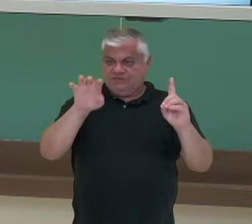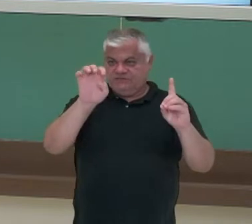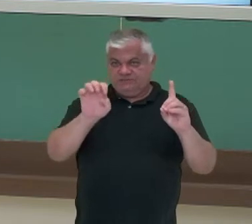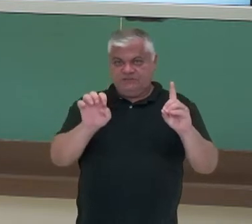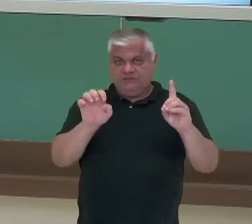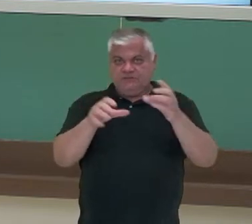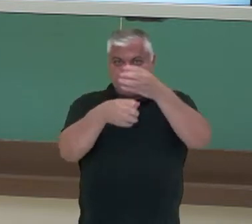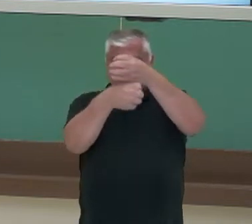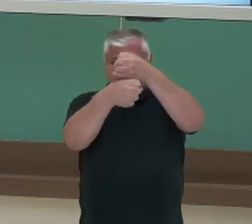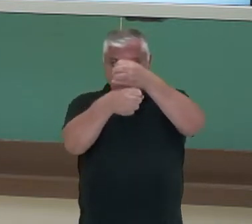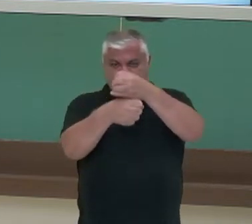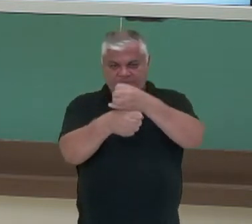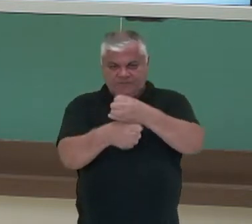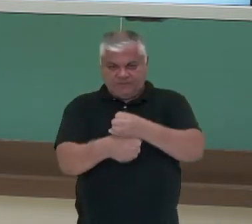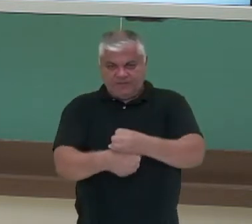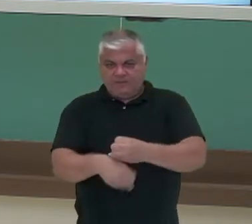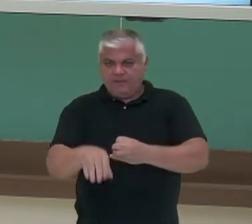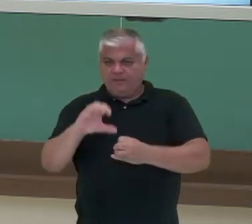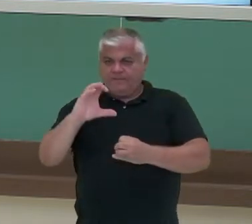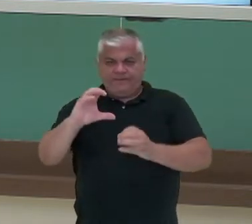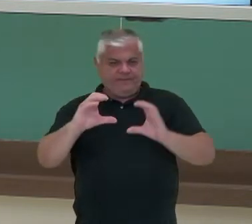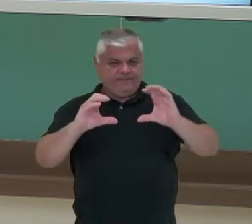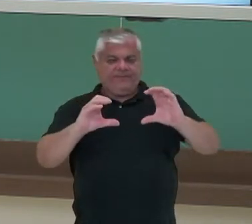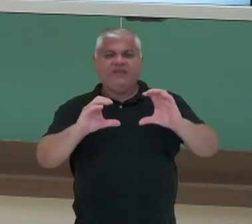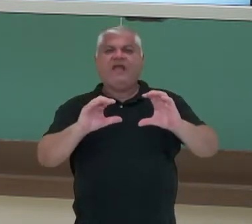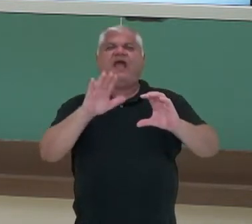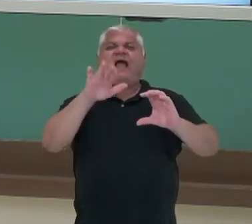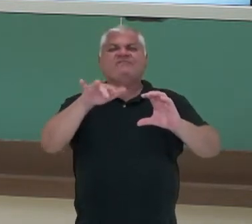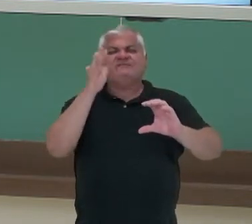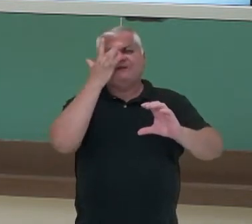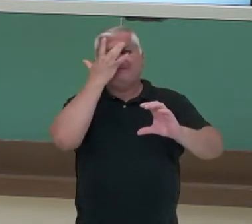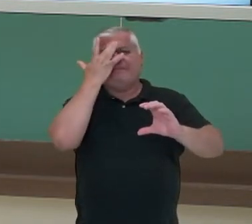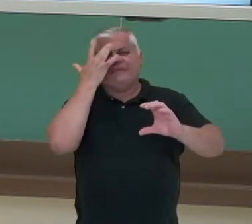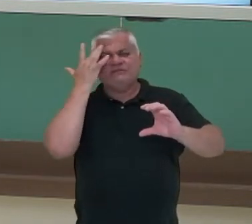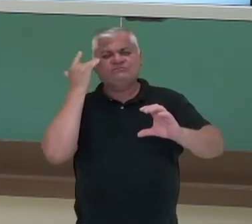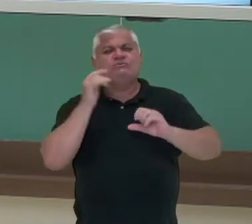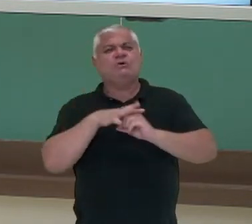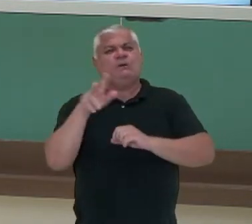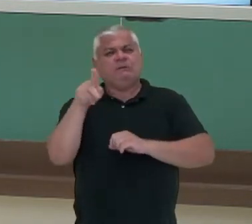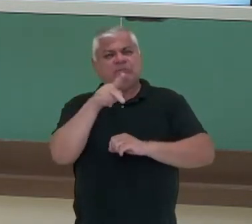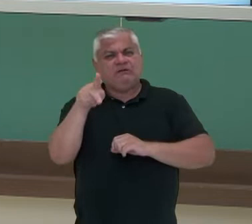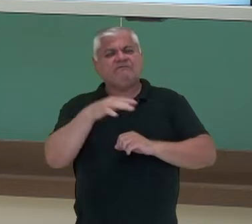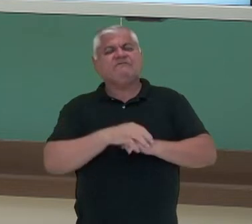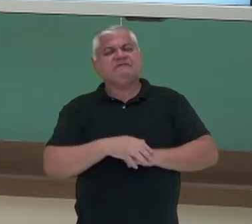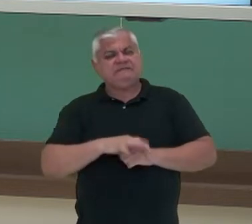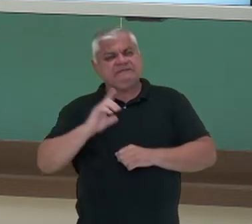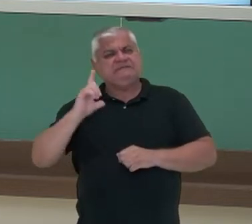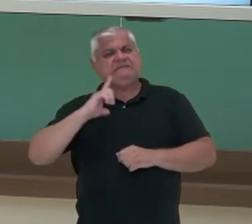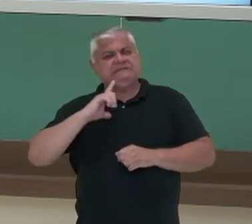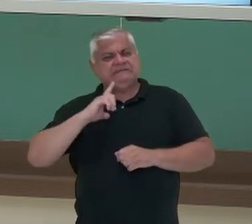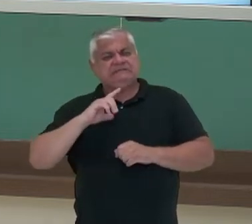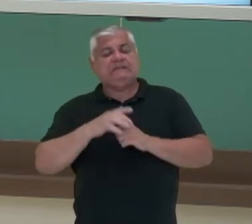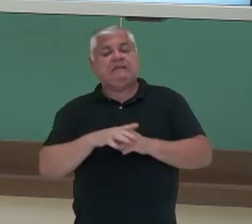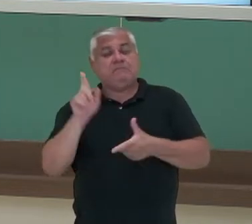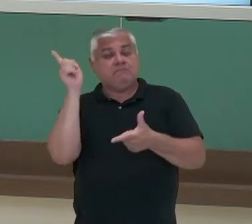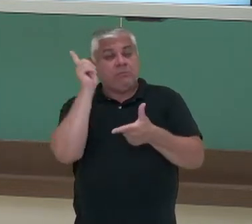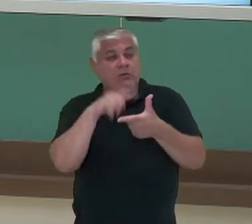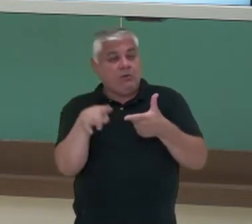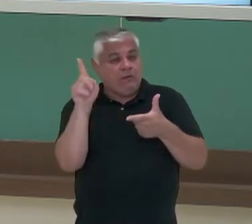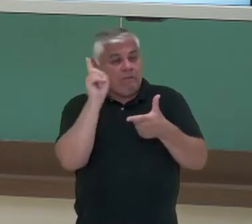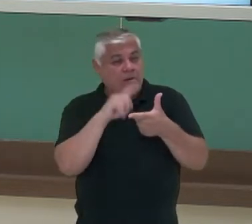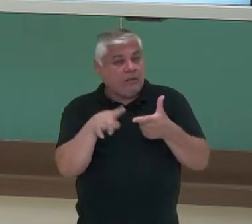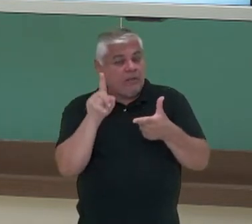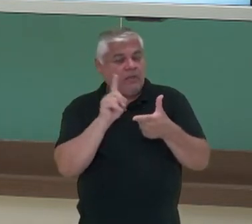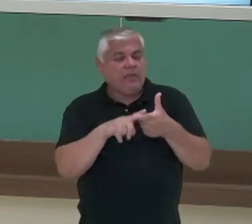coluna. Então, às vezes, né, quem tem sintomas, a prof aqui em questão, infelizmente, tem. Já tive muitos quadros